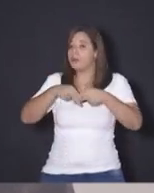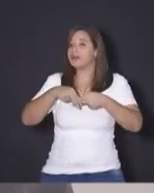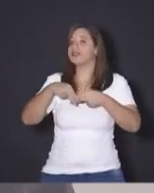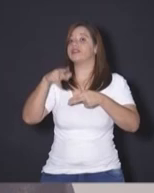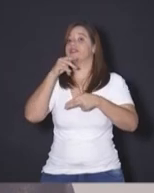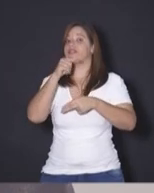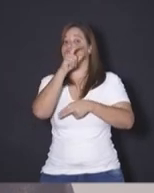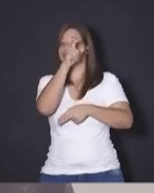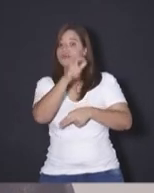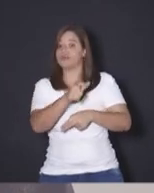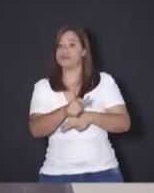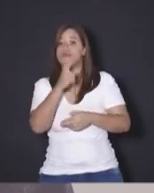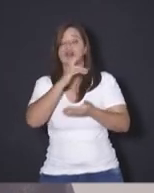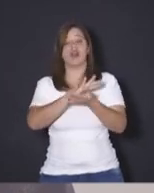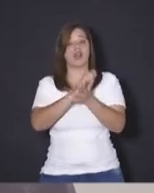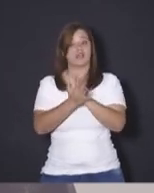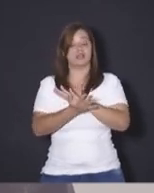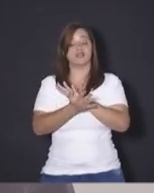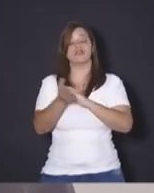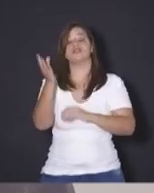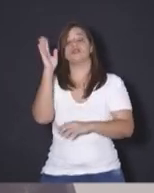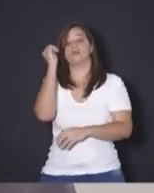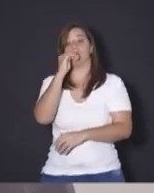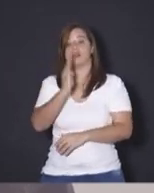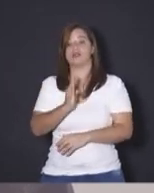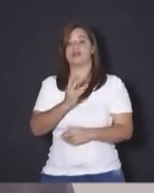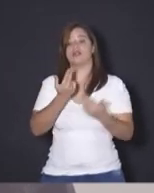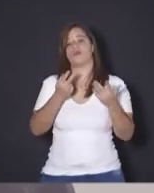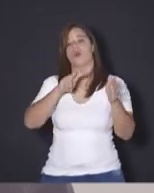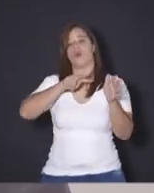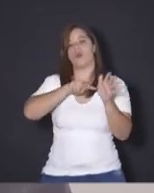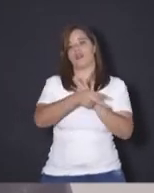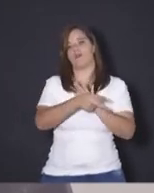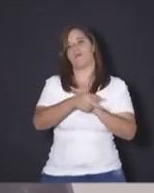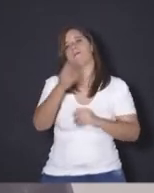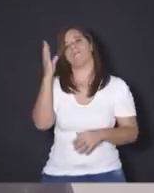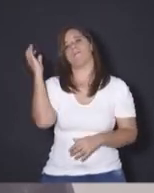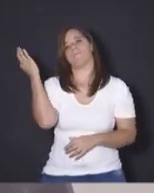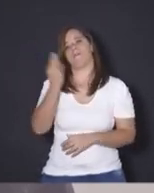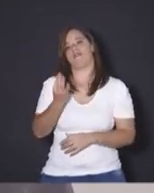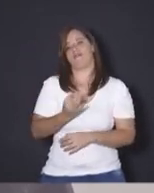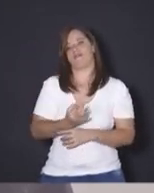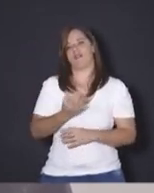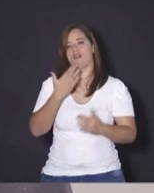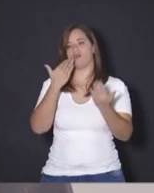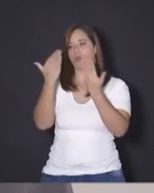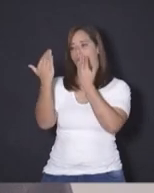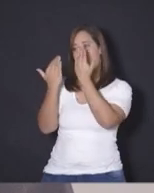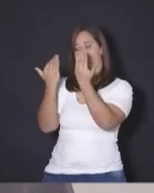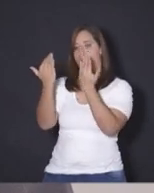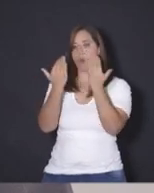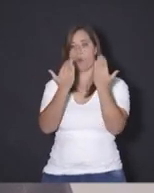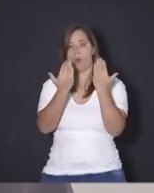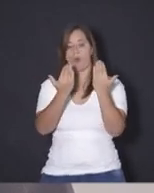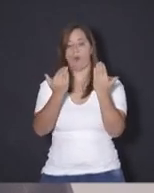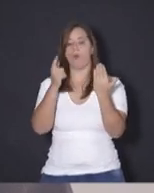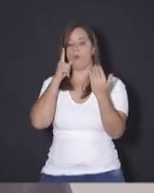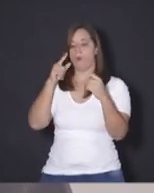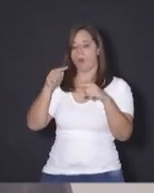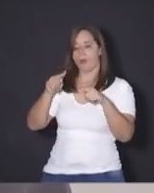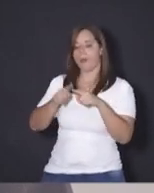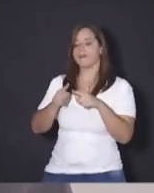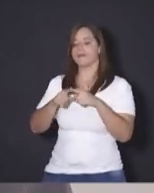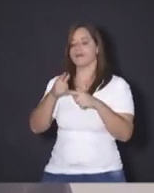considerei ser acima brasileiro como um crime perfeito comparativamente ao usual